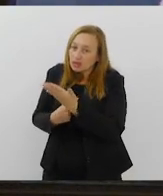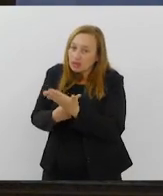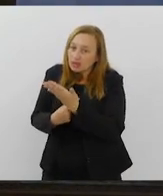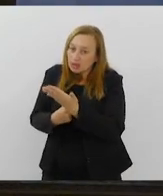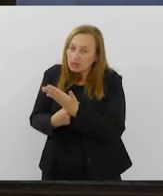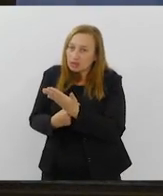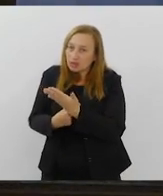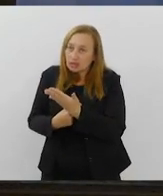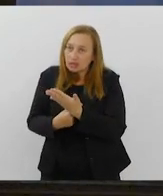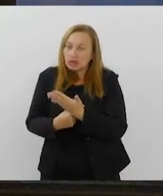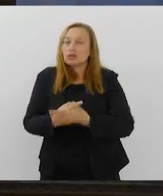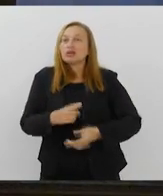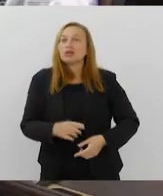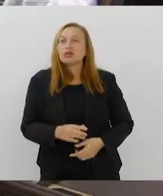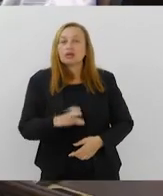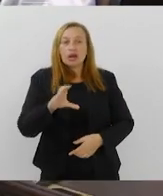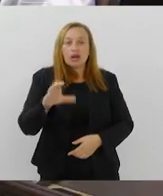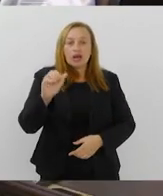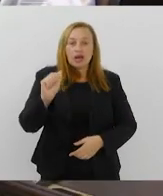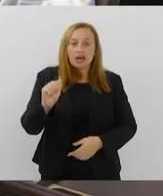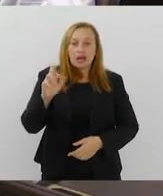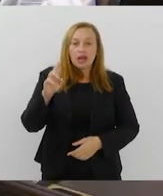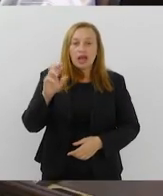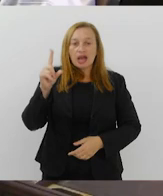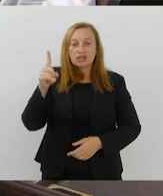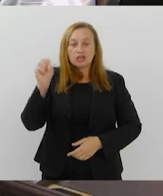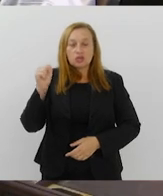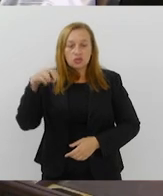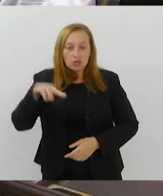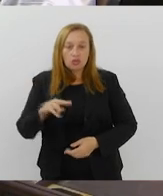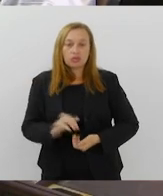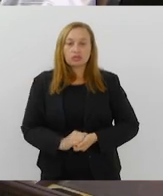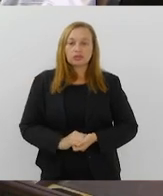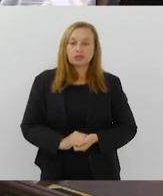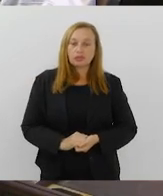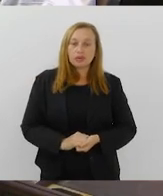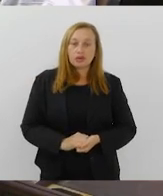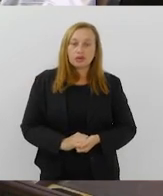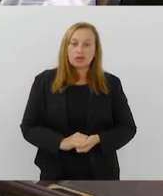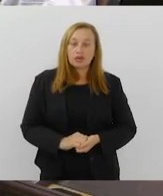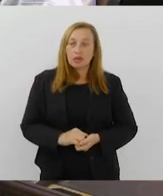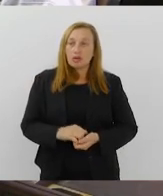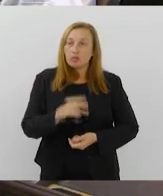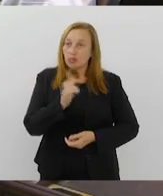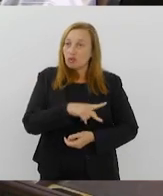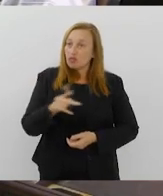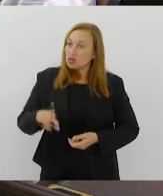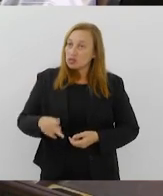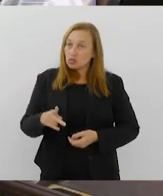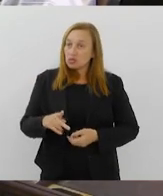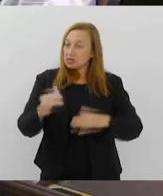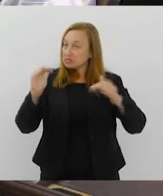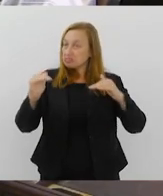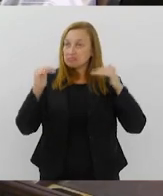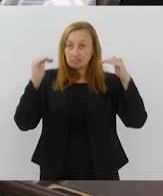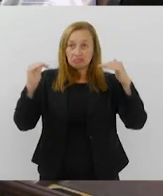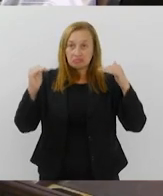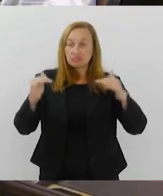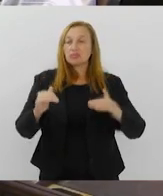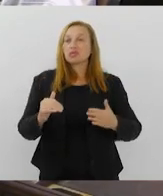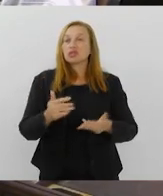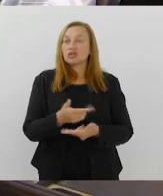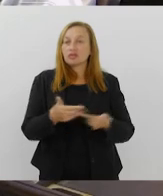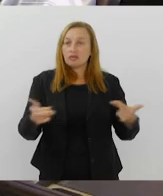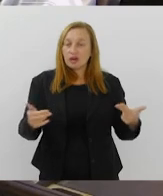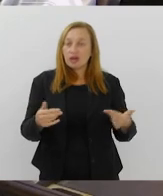nosso saudoso Carson, que era, assim, mestre de muitos que estão aqui presentes, não é? Inclusive do